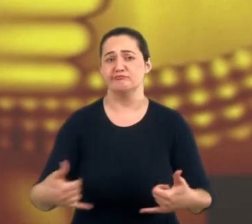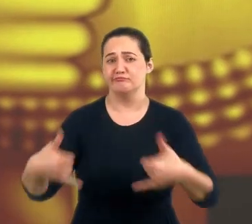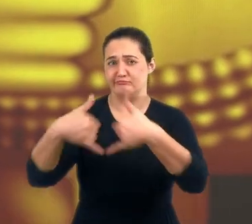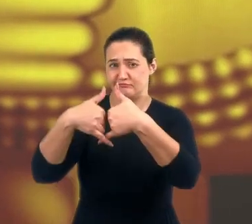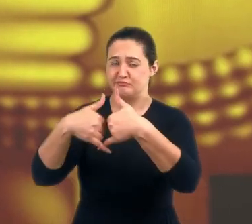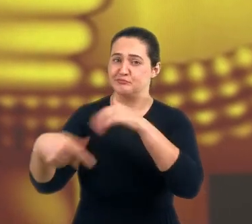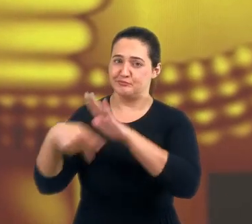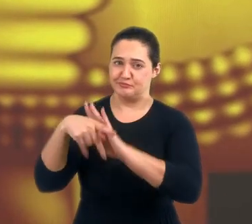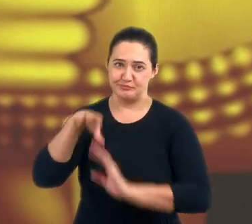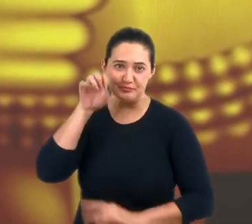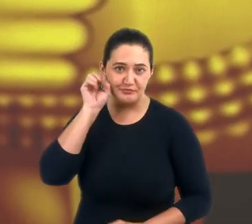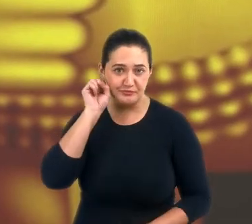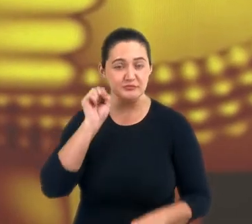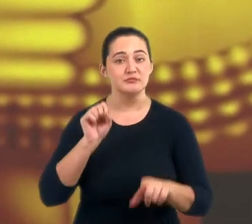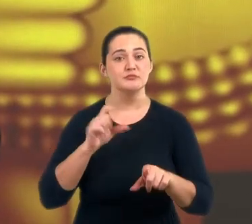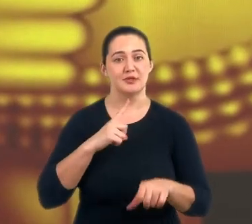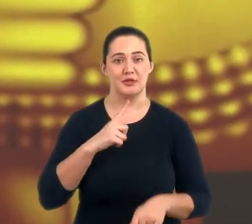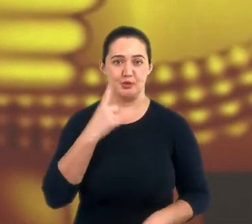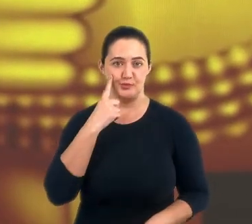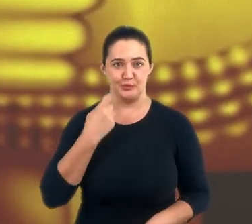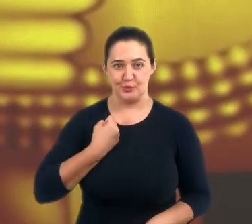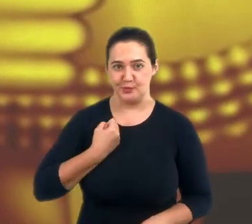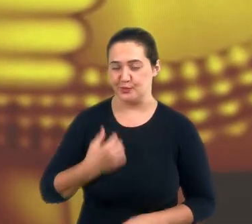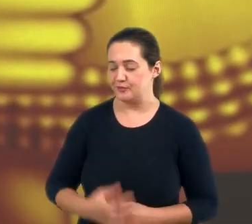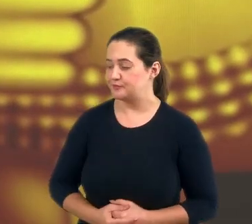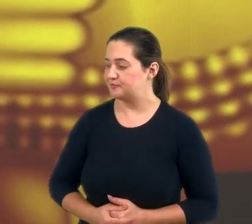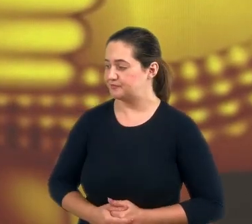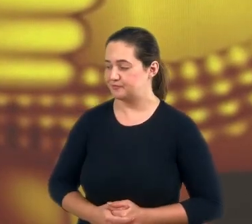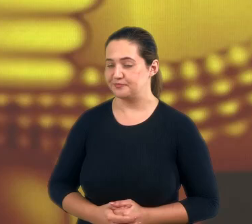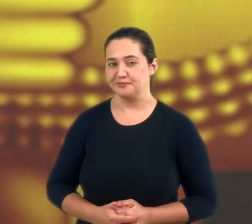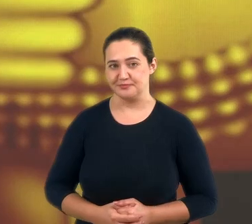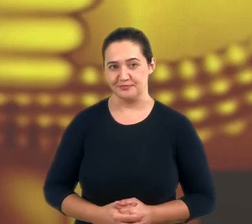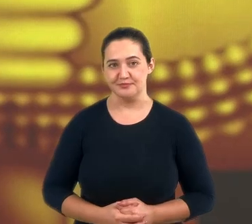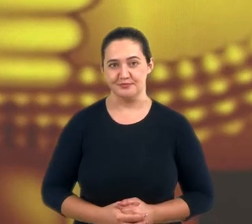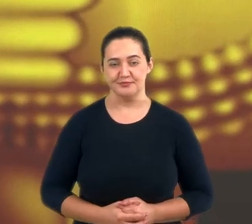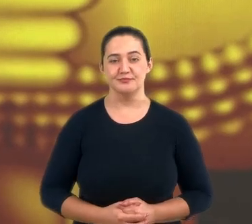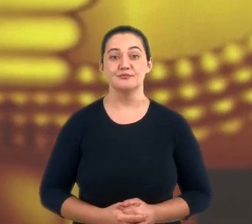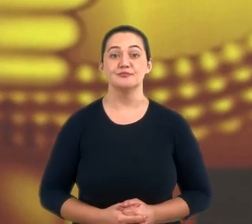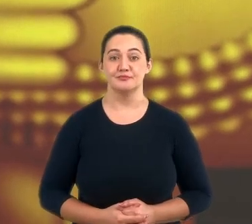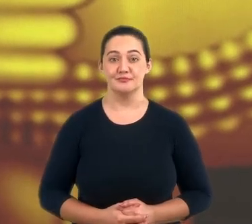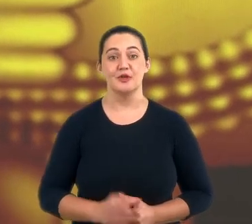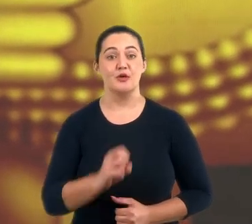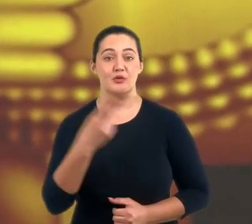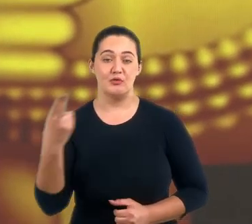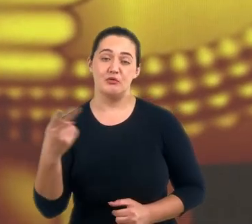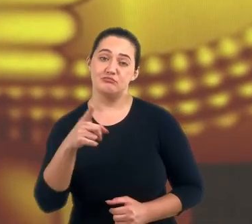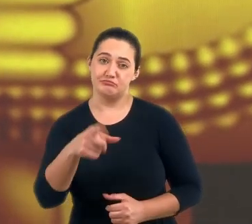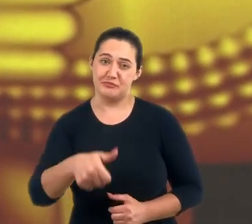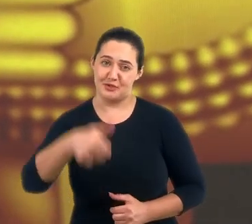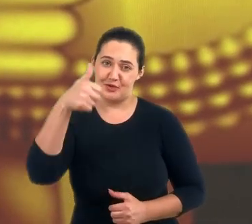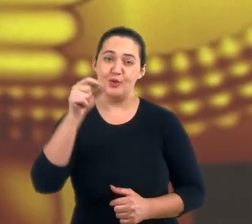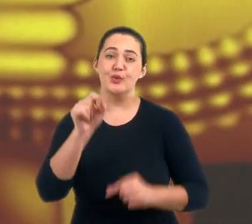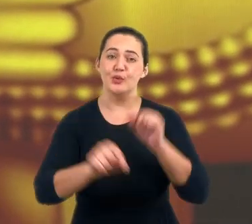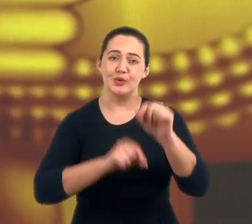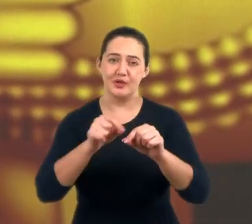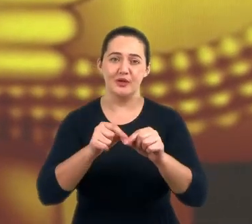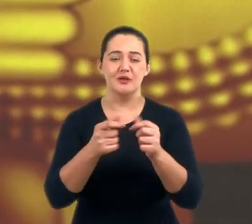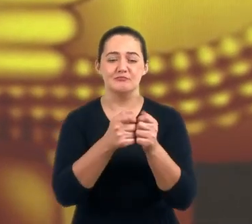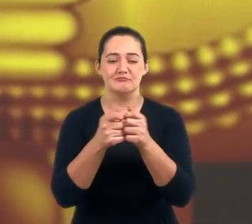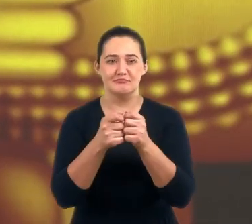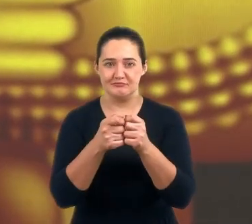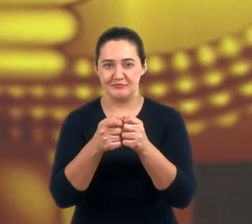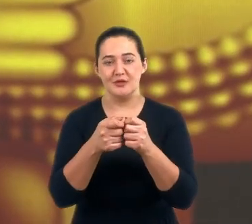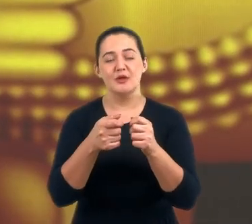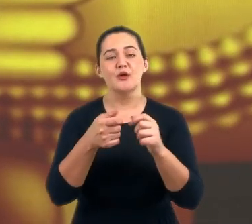ligar para a gente aqui no horário comercial, é claro, pelo telefone 0 operadora 12 21 27 3121, ou, se preferir,